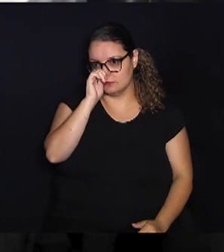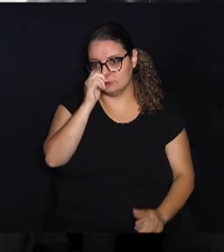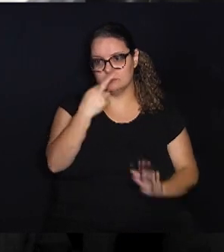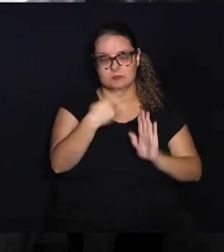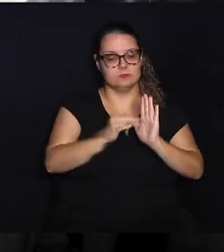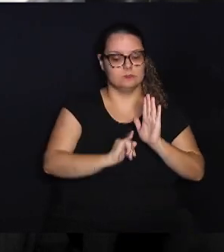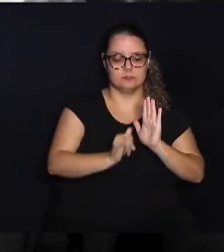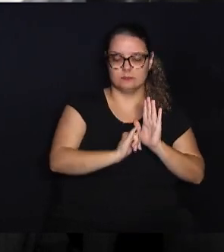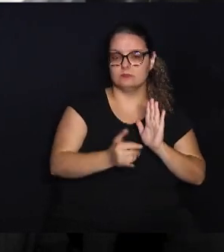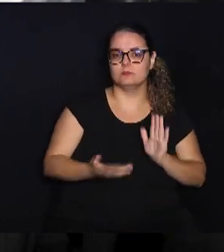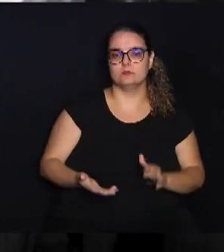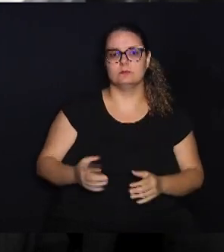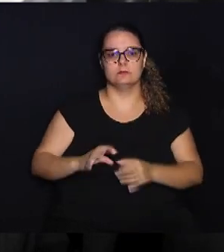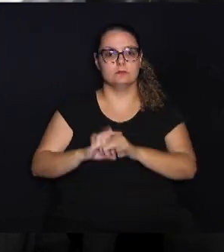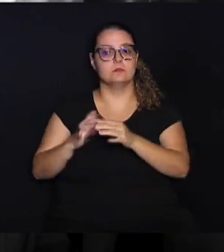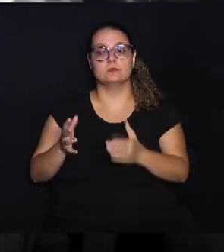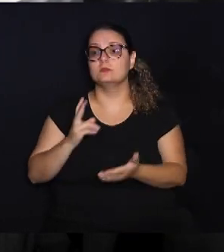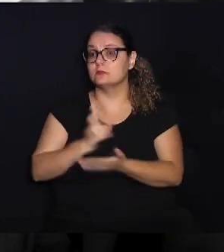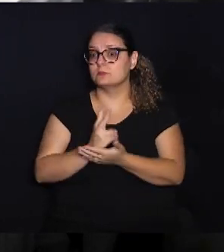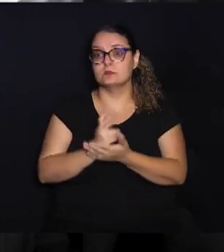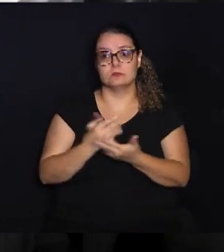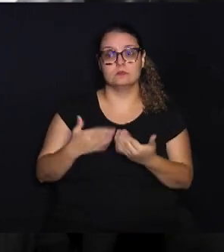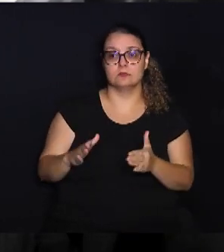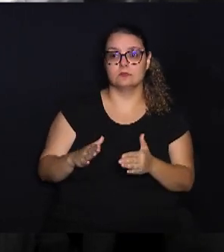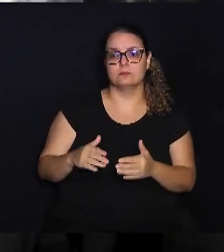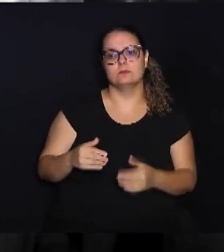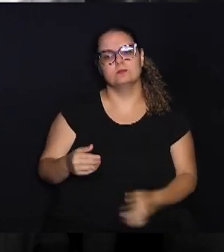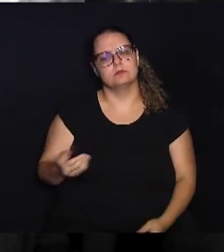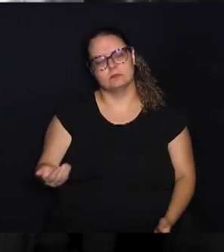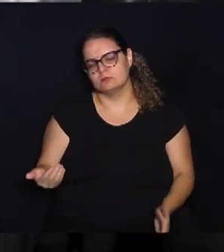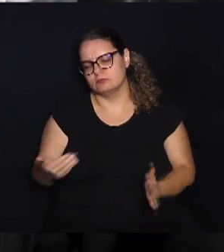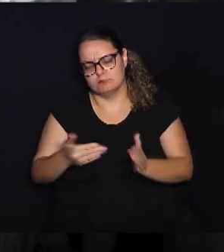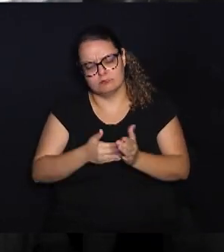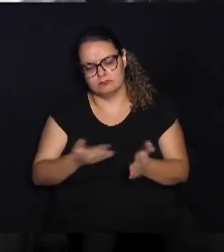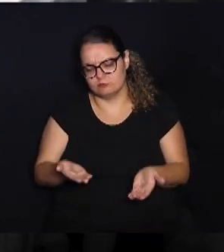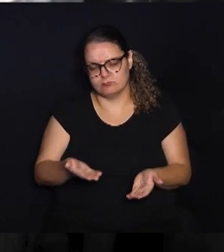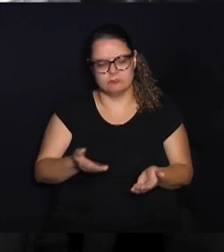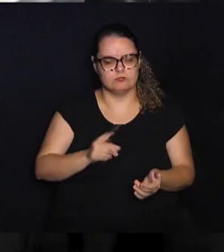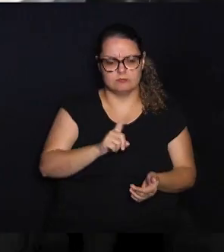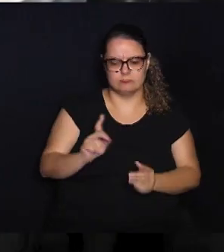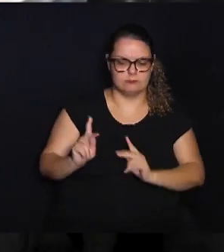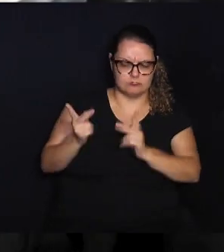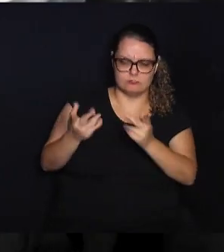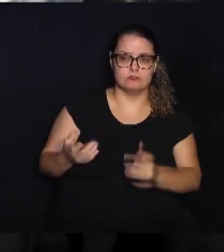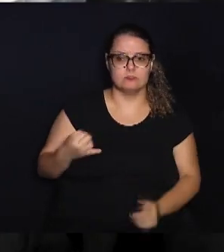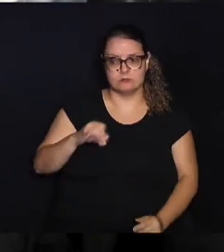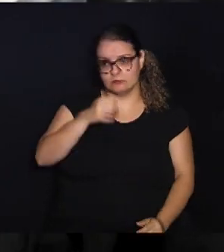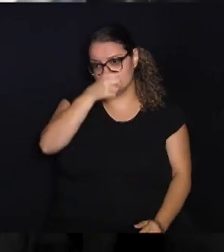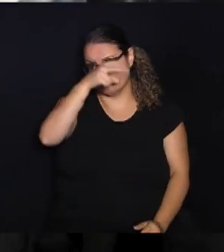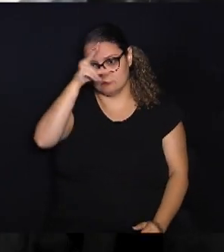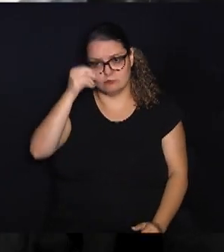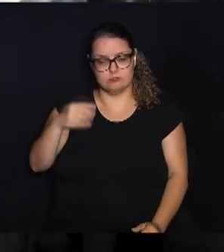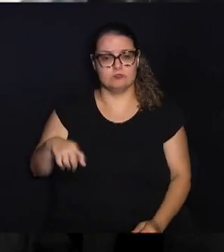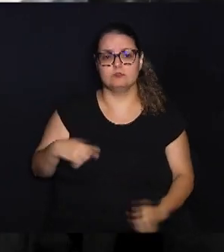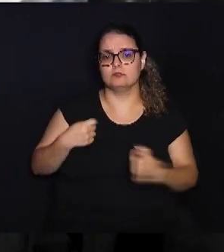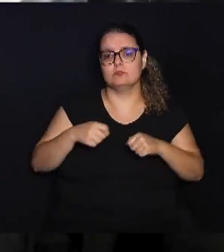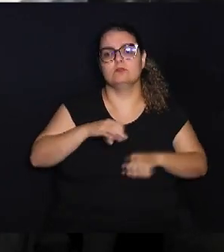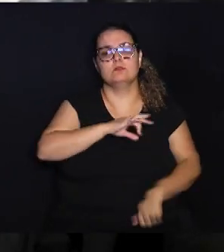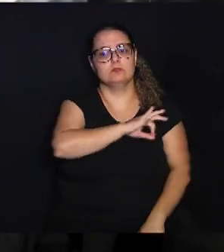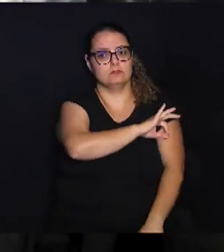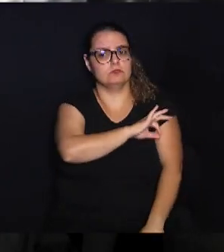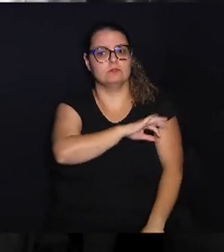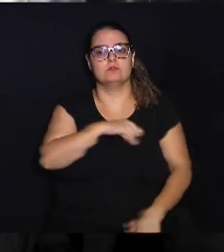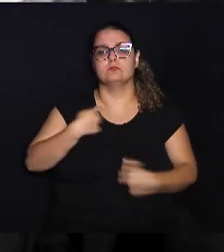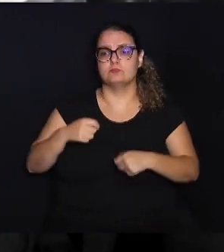deixou, eu estou sempre à disposição, mesmo fora do mandato. Se o prefeito precisar, se o executivo precisar, eu estou à disposição